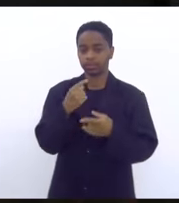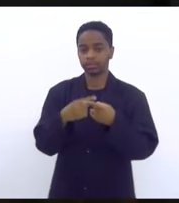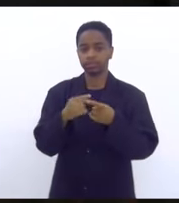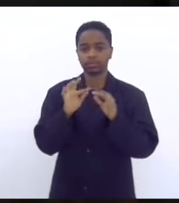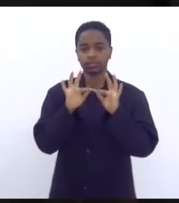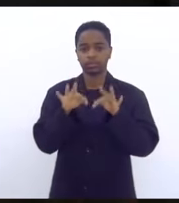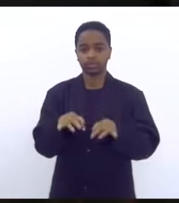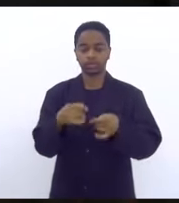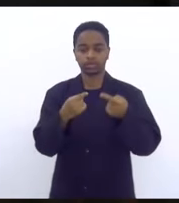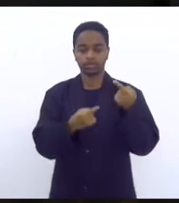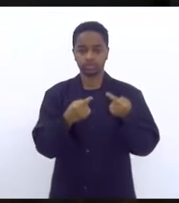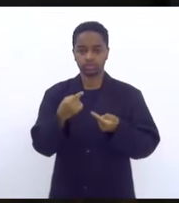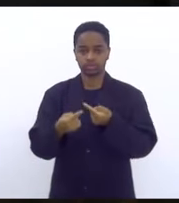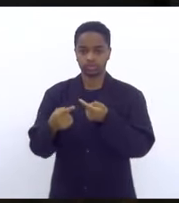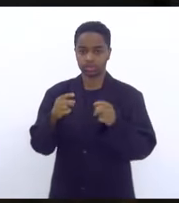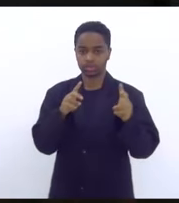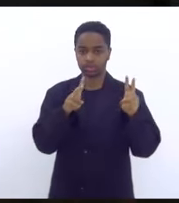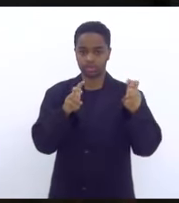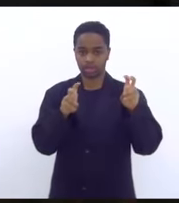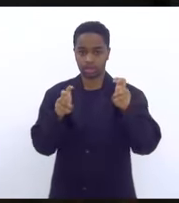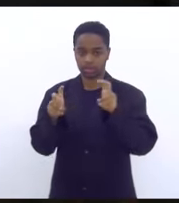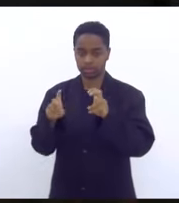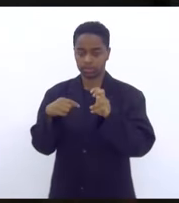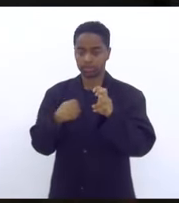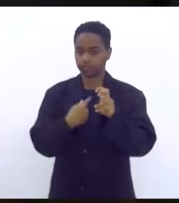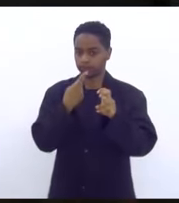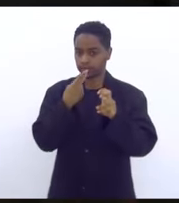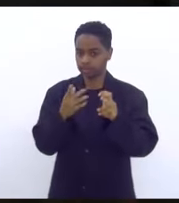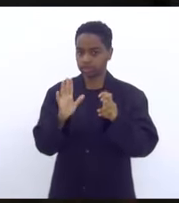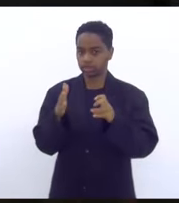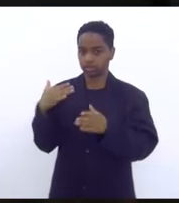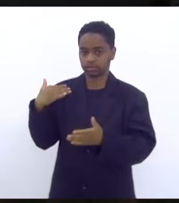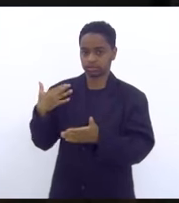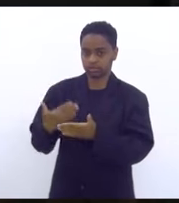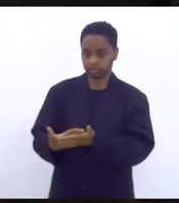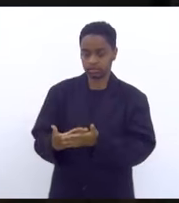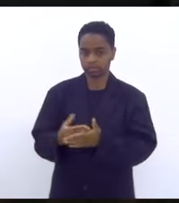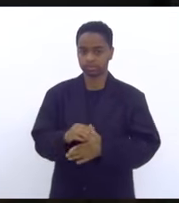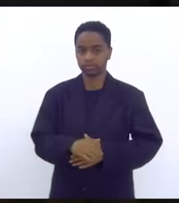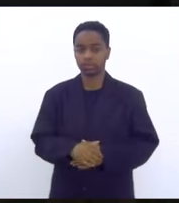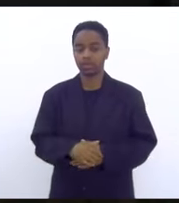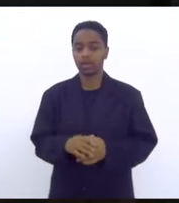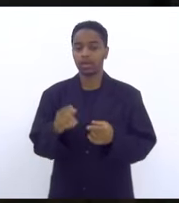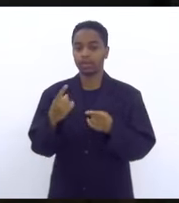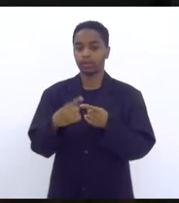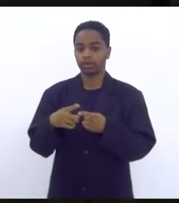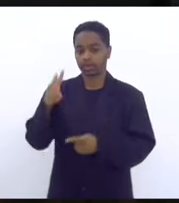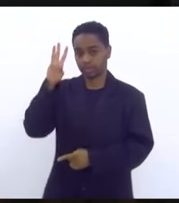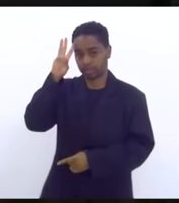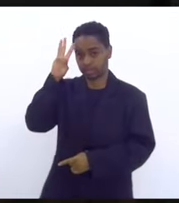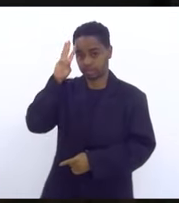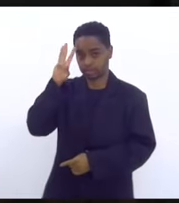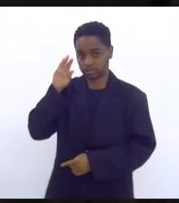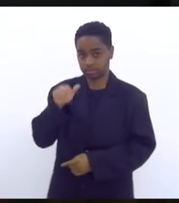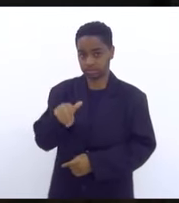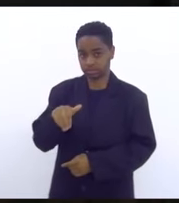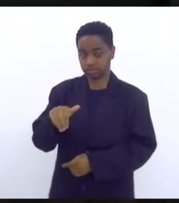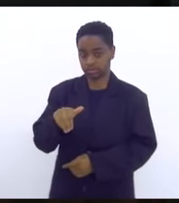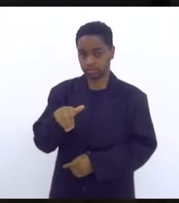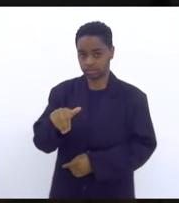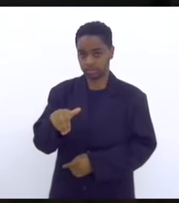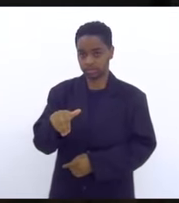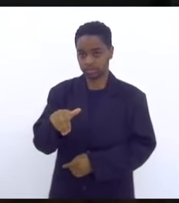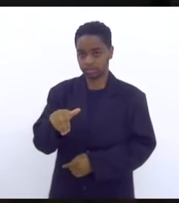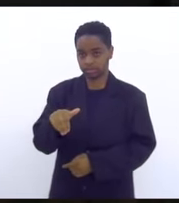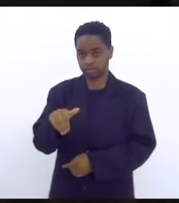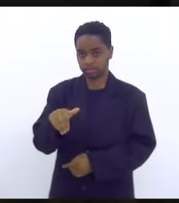terminar de falar sobre aqueles assuntos que a gente já vem tratando ao longo do mês, porque na próxima terça, deputado Luiz Paulo,